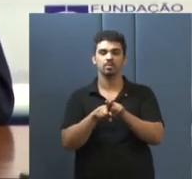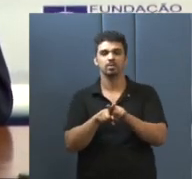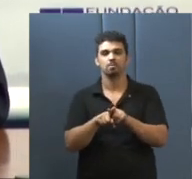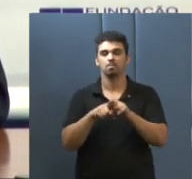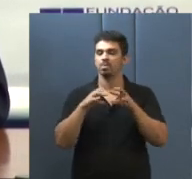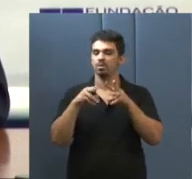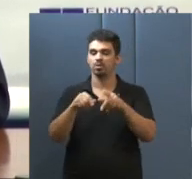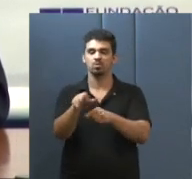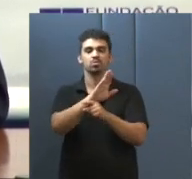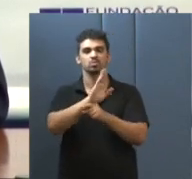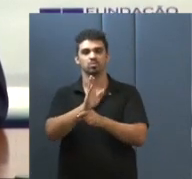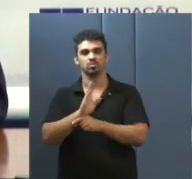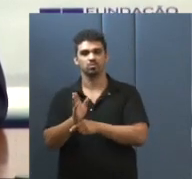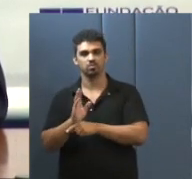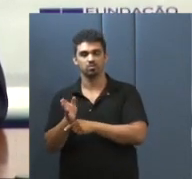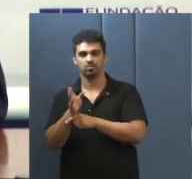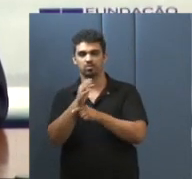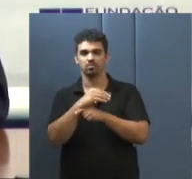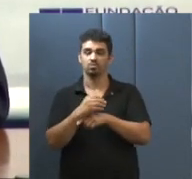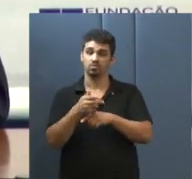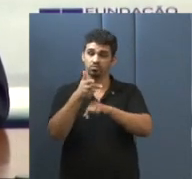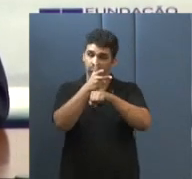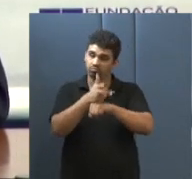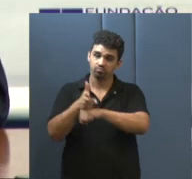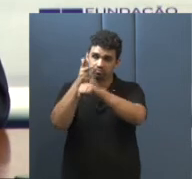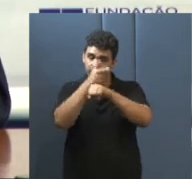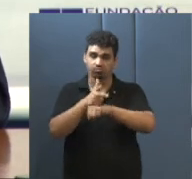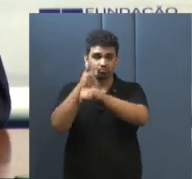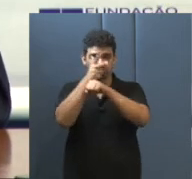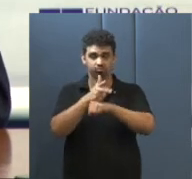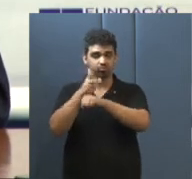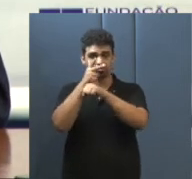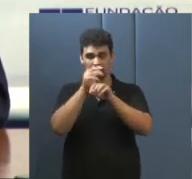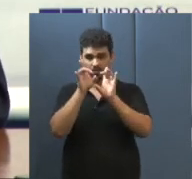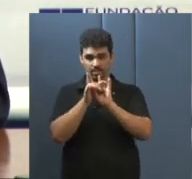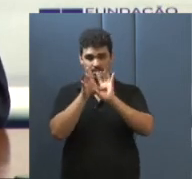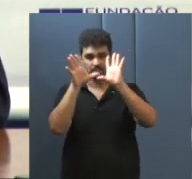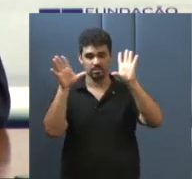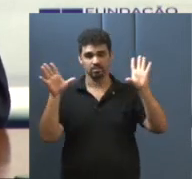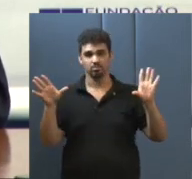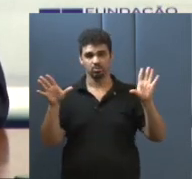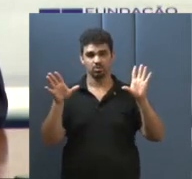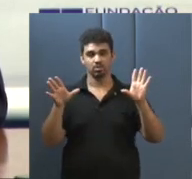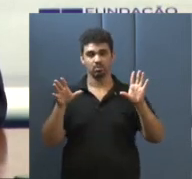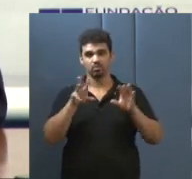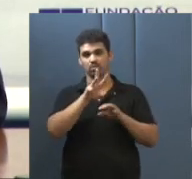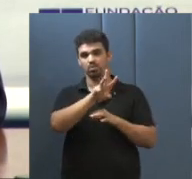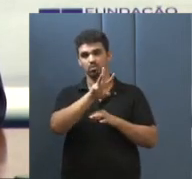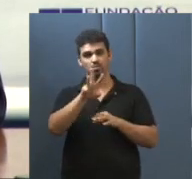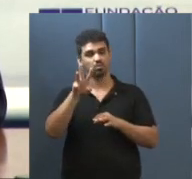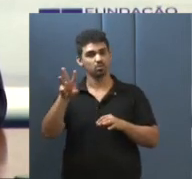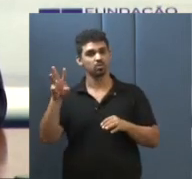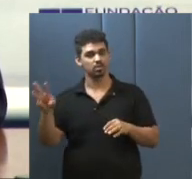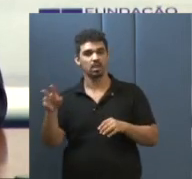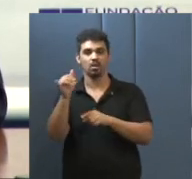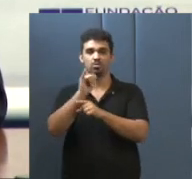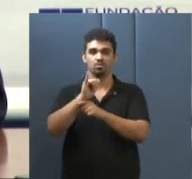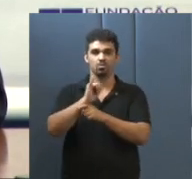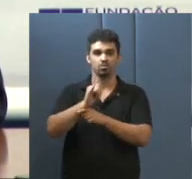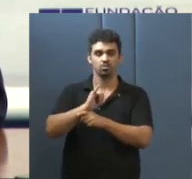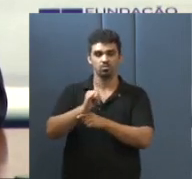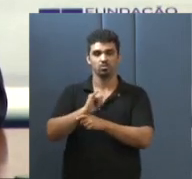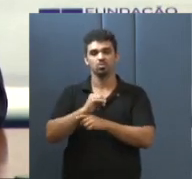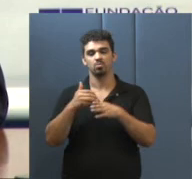vídeos de todos os eventos que nós temos feito da FUNAG, vão estar disponíveis no nosso portal, no nosso canal de YouTube,